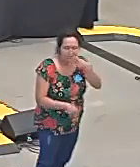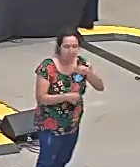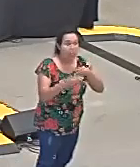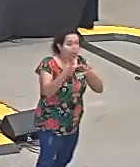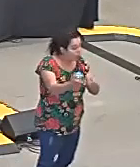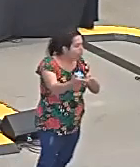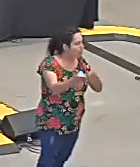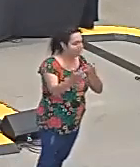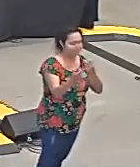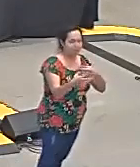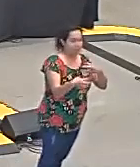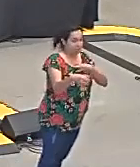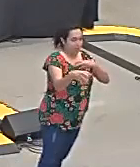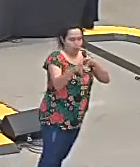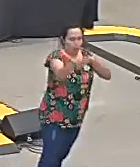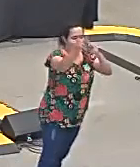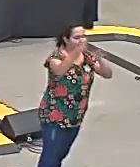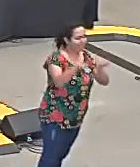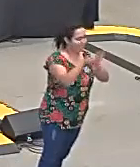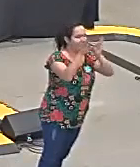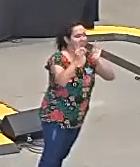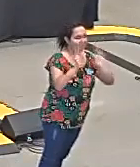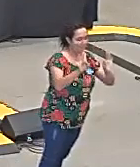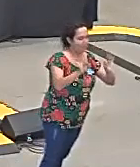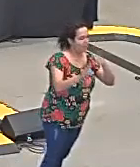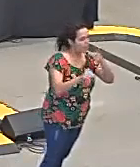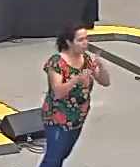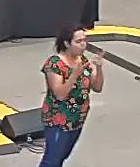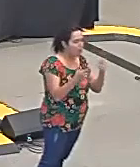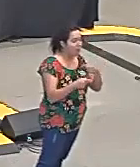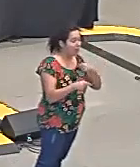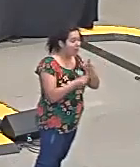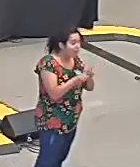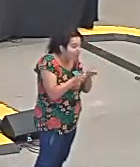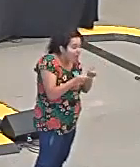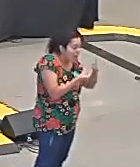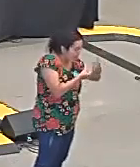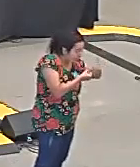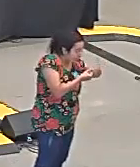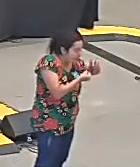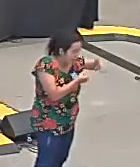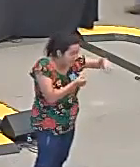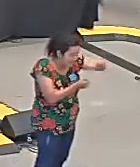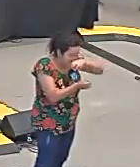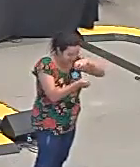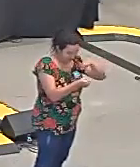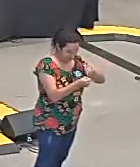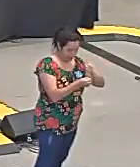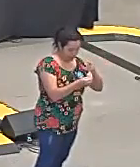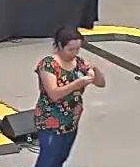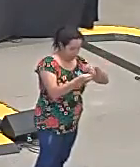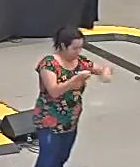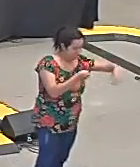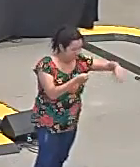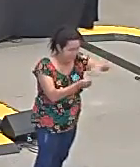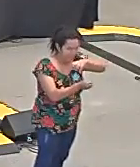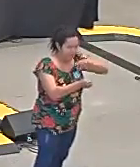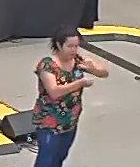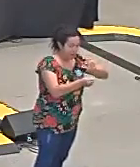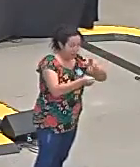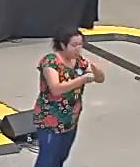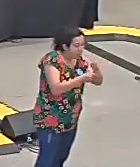está 100% certa, assim, concordo plenamente com a fala dela, coincidiu exatamente com o que eu ia falar. Mas a